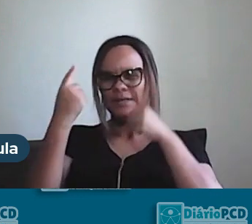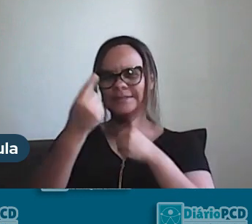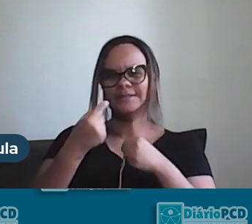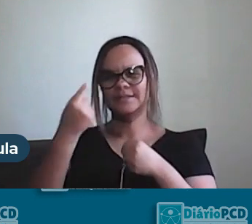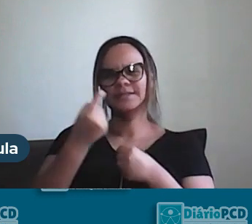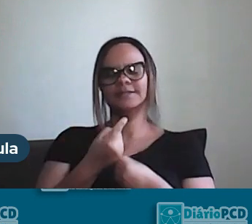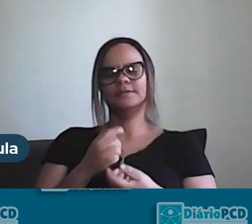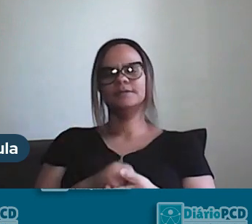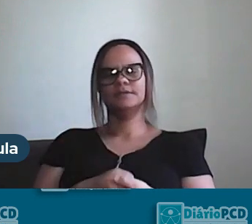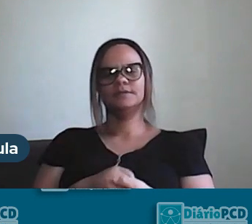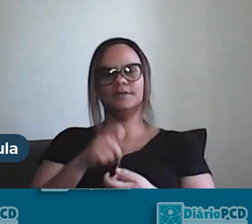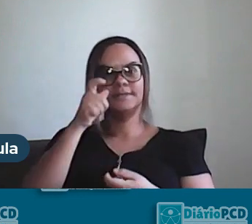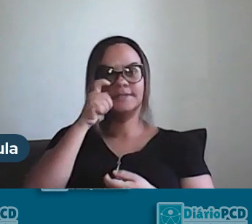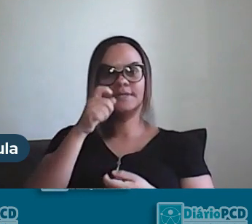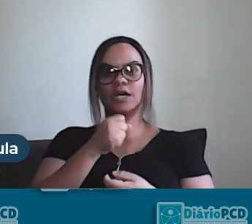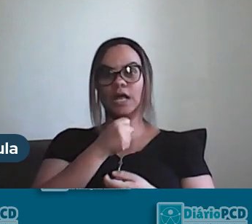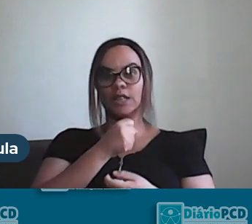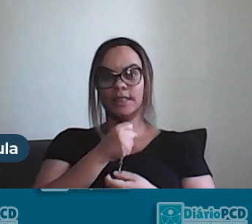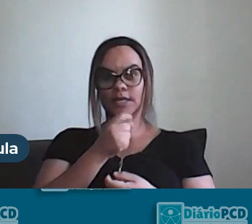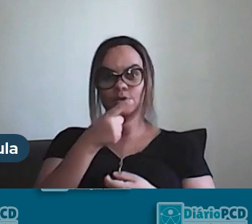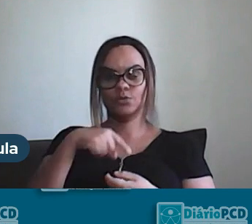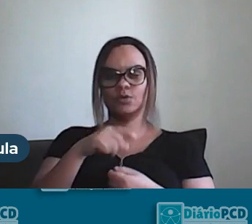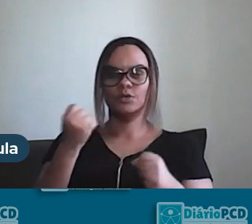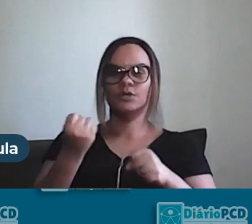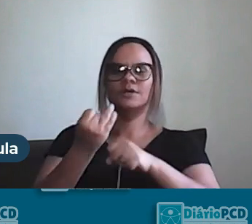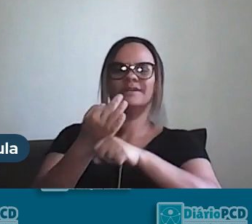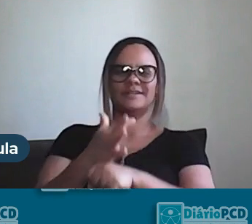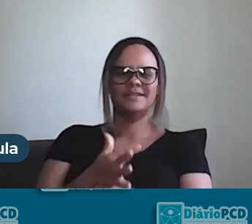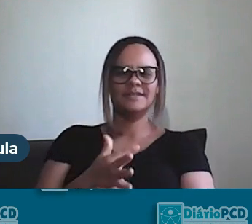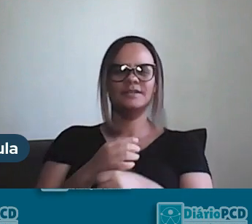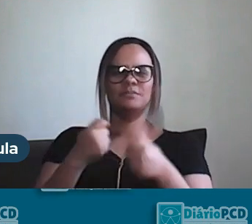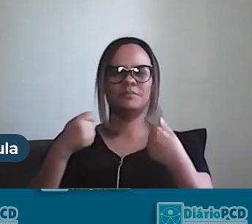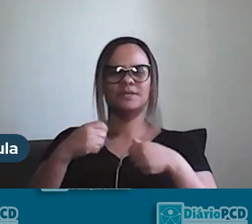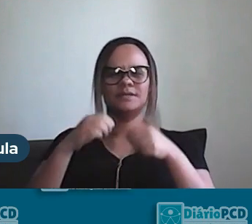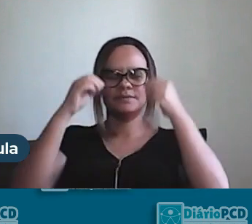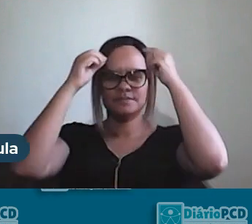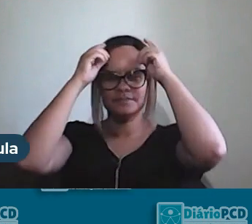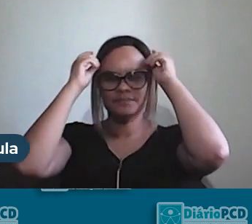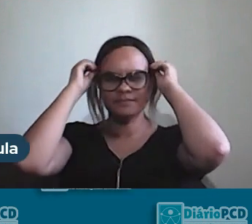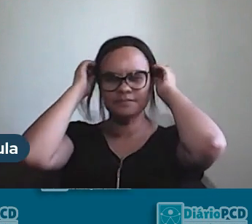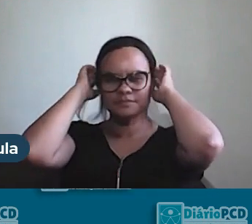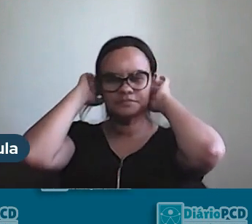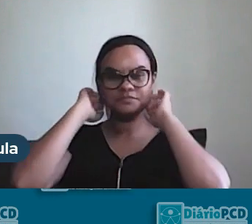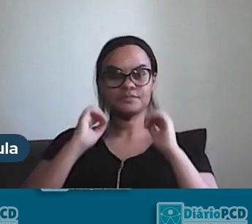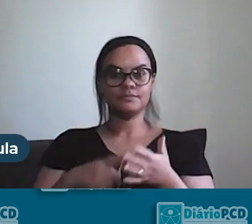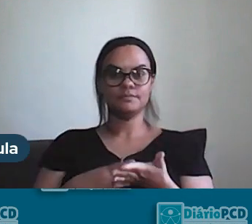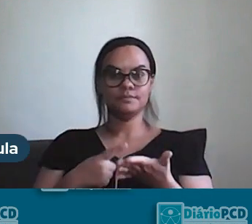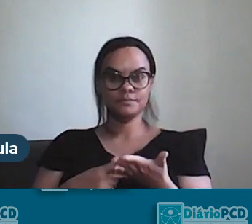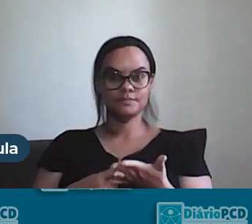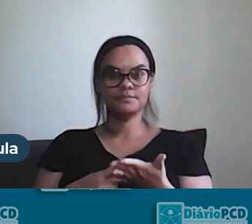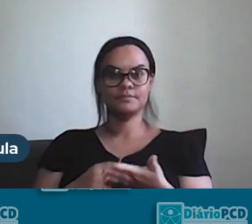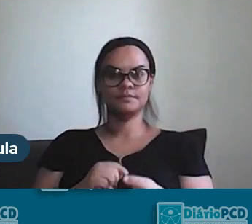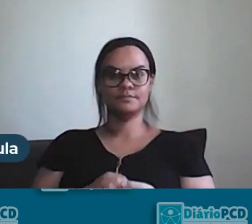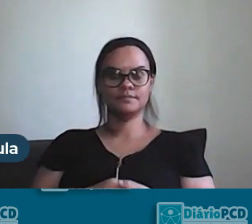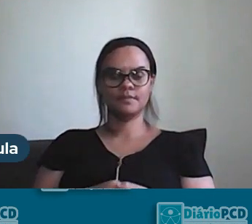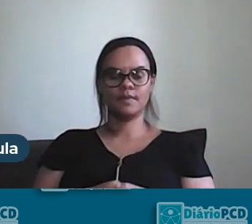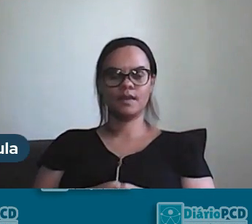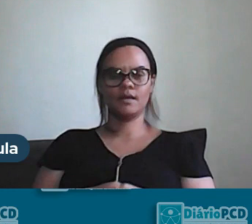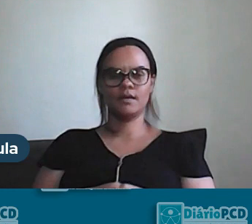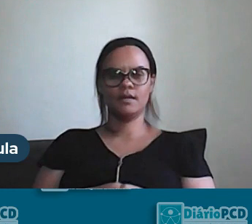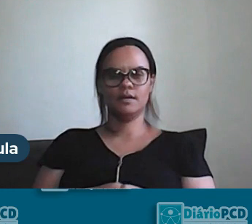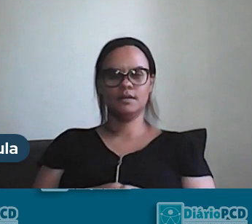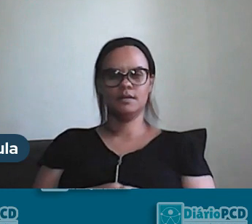Assista essa entrevista quantas vezes for necessário, Confira essa entrevista quantas vezes for